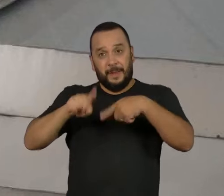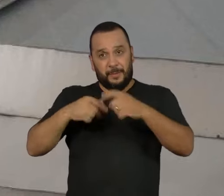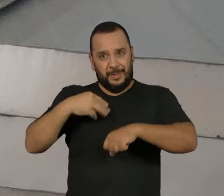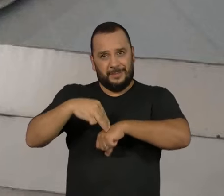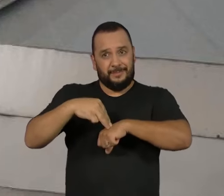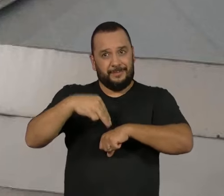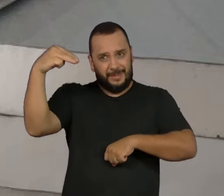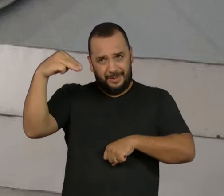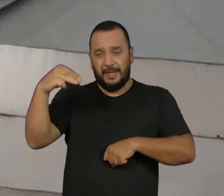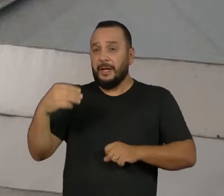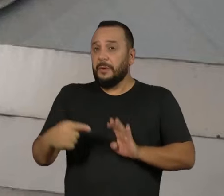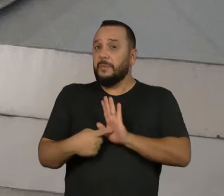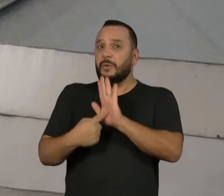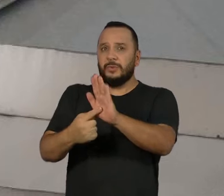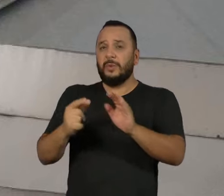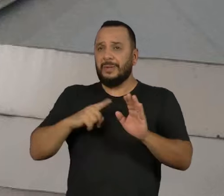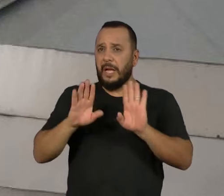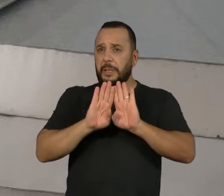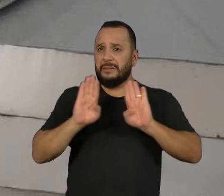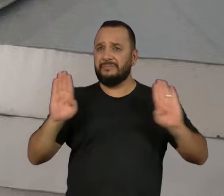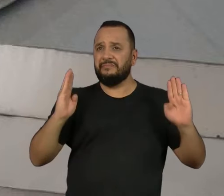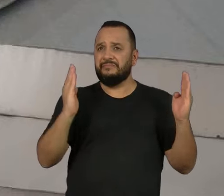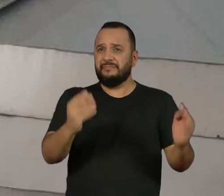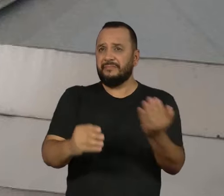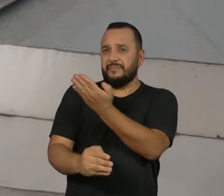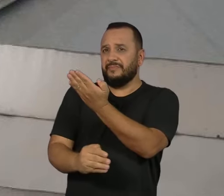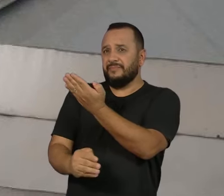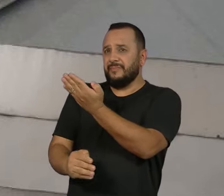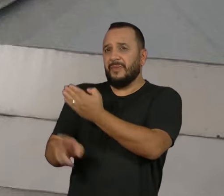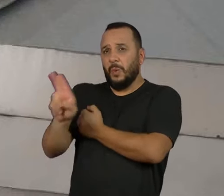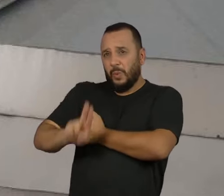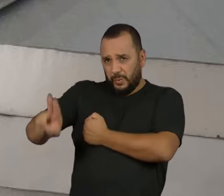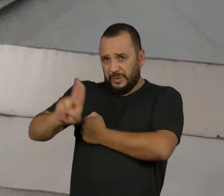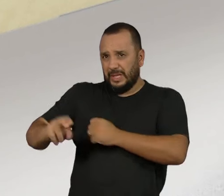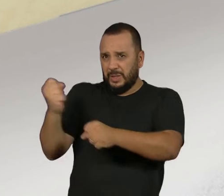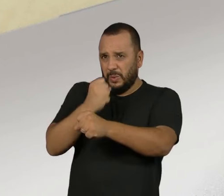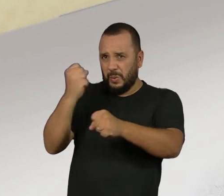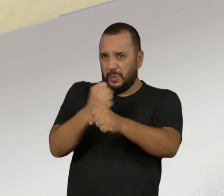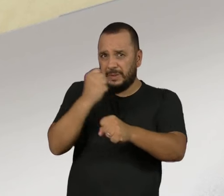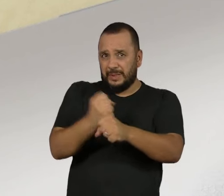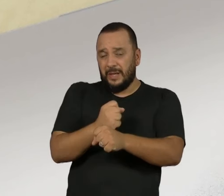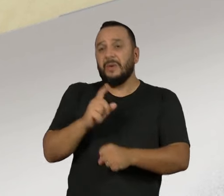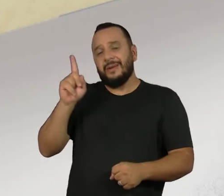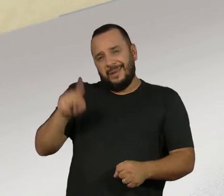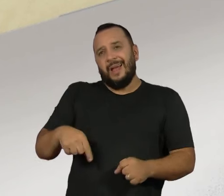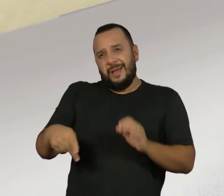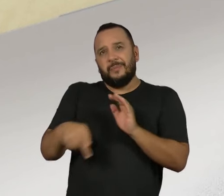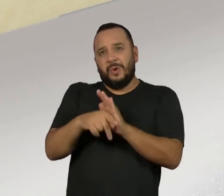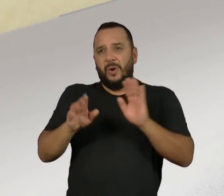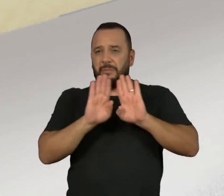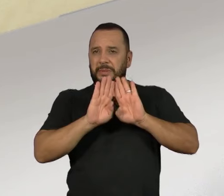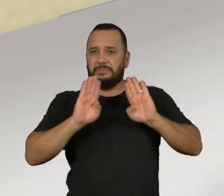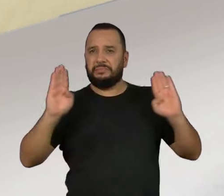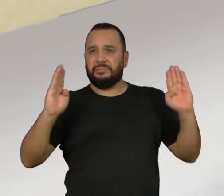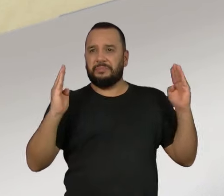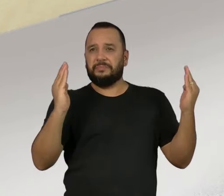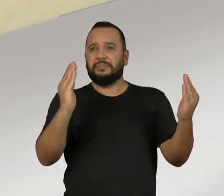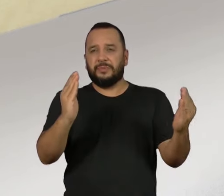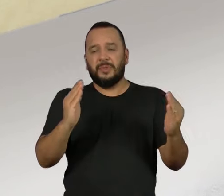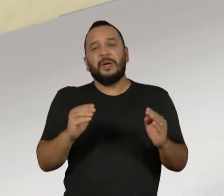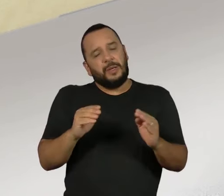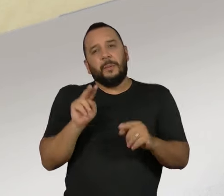foi me apresentado um painel que é muito usado na construção civil, que é um painel estrutural de isolamento térmico. E quando